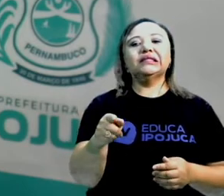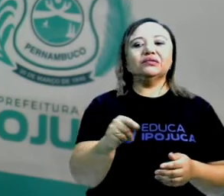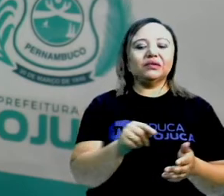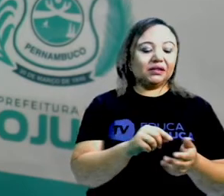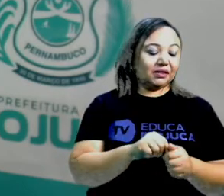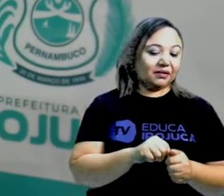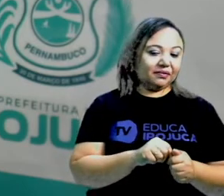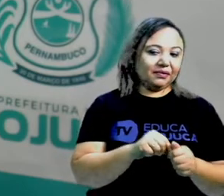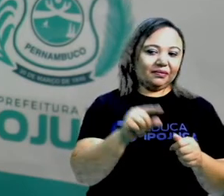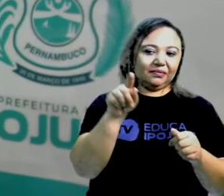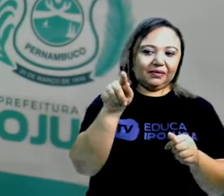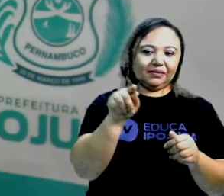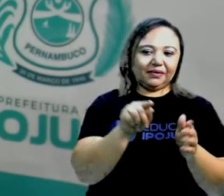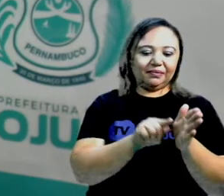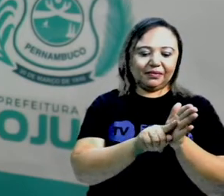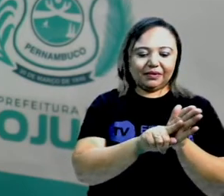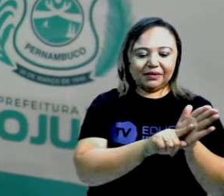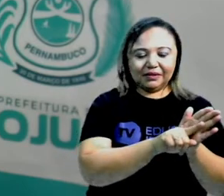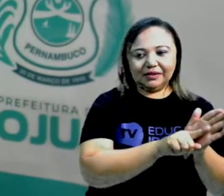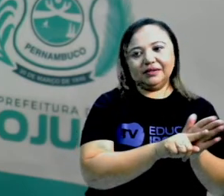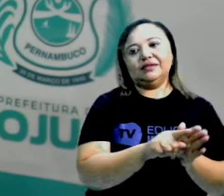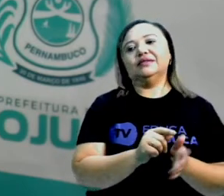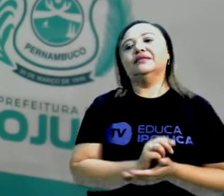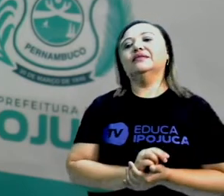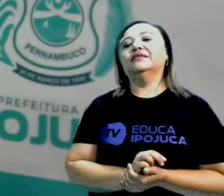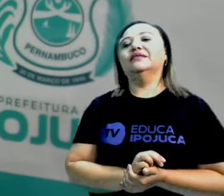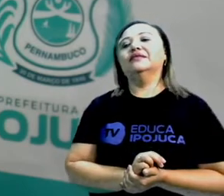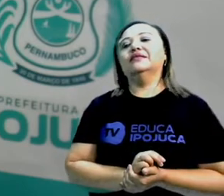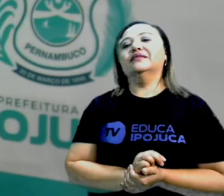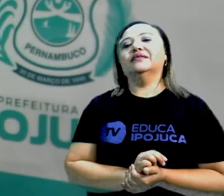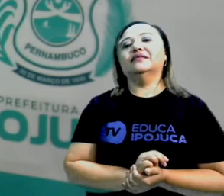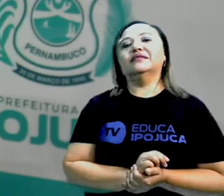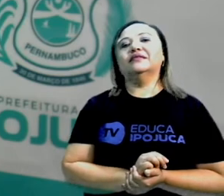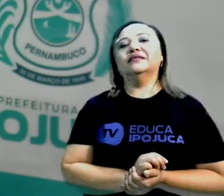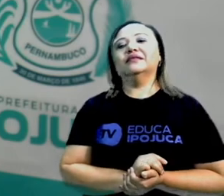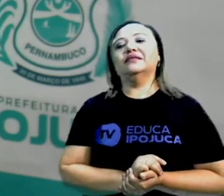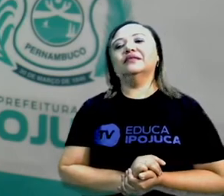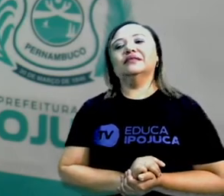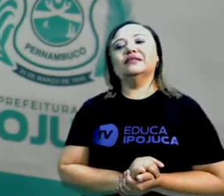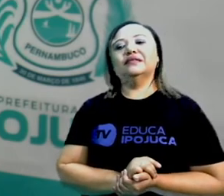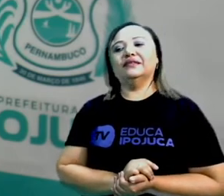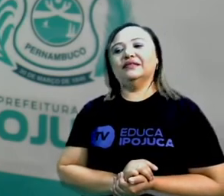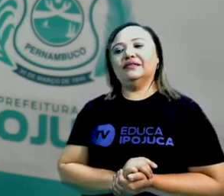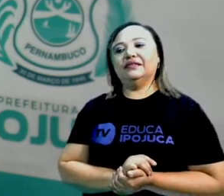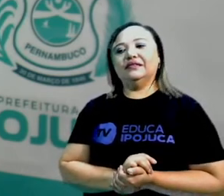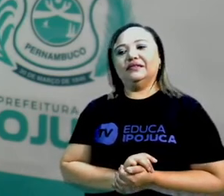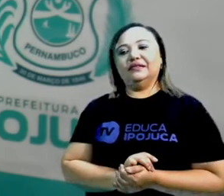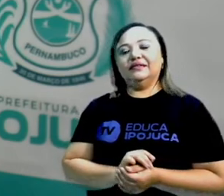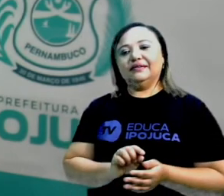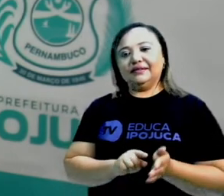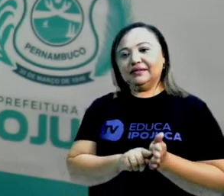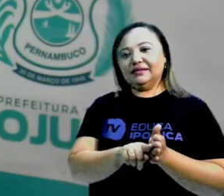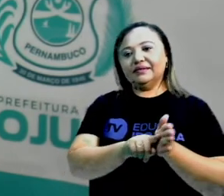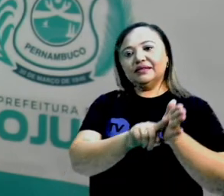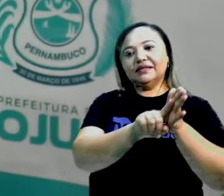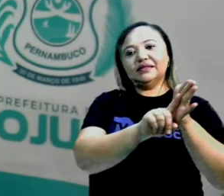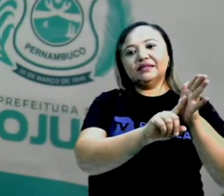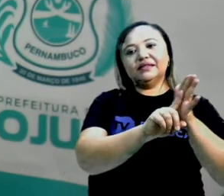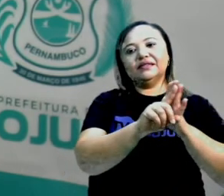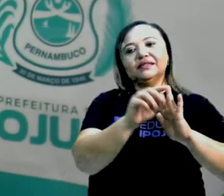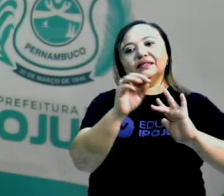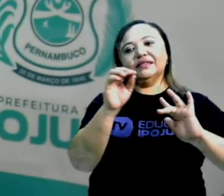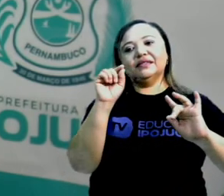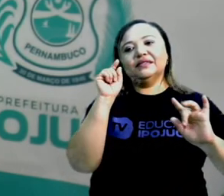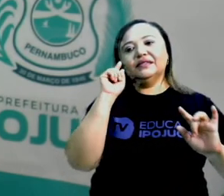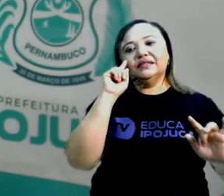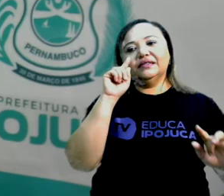as bolachas. Tem até assim, chocolate, né? Assim, barra, né? Né? Retangular.